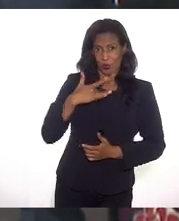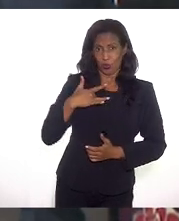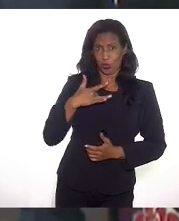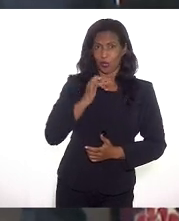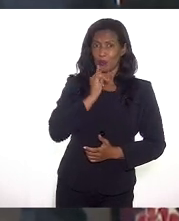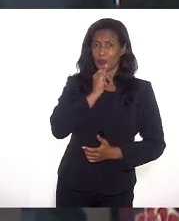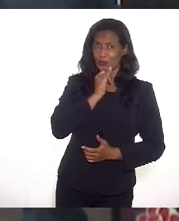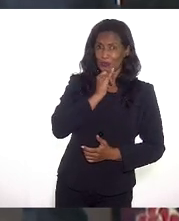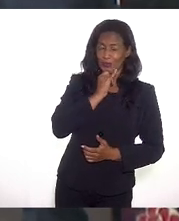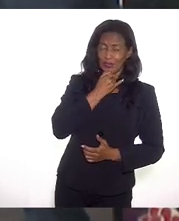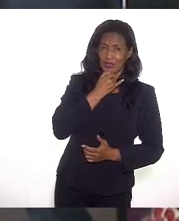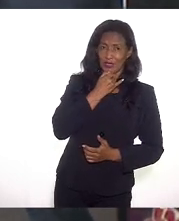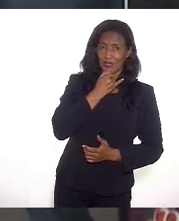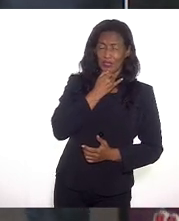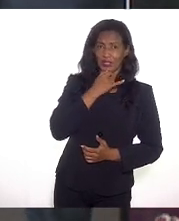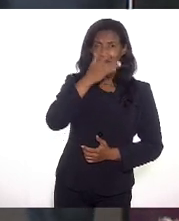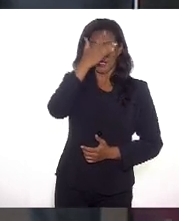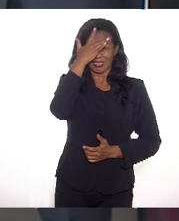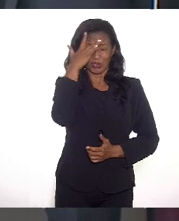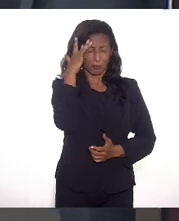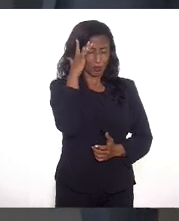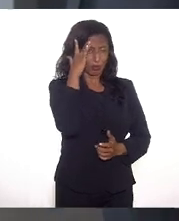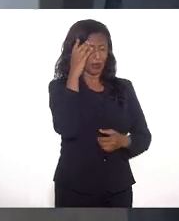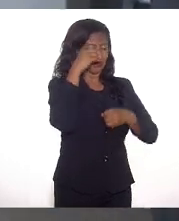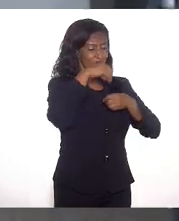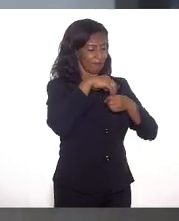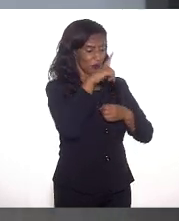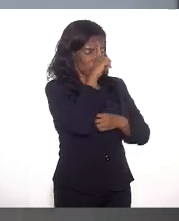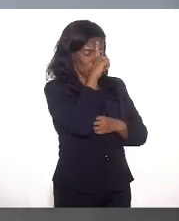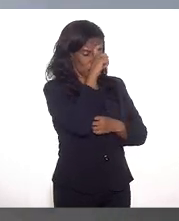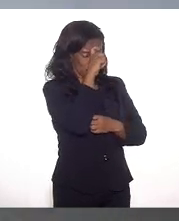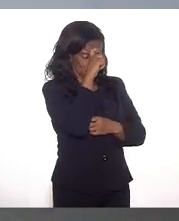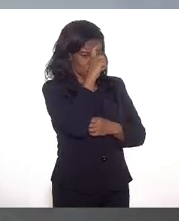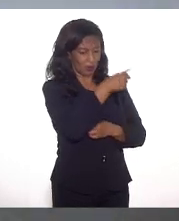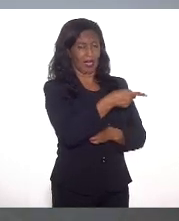que são as pessoas nos hospitais, André, as pessoas